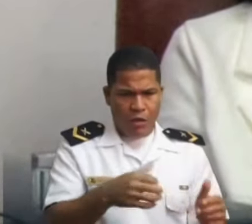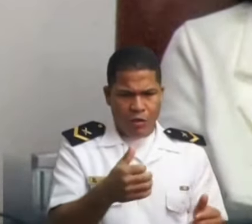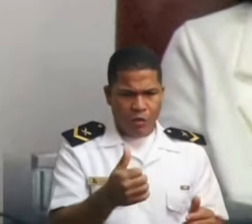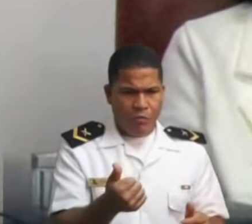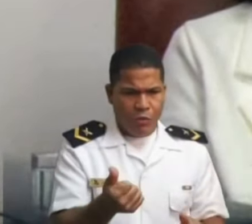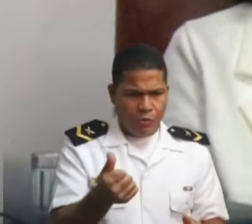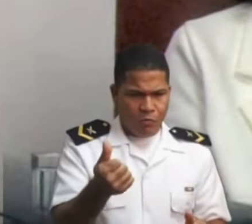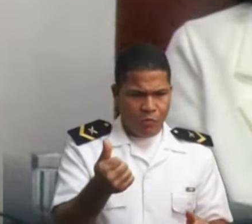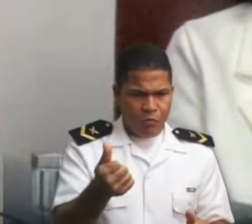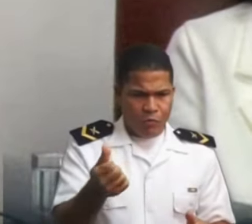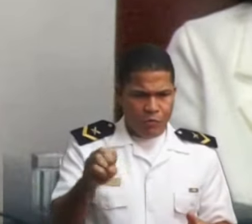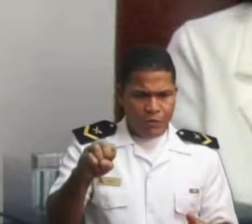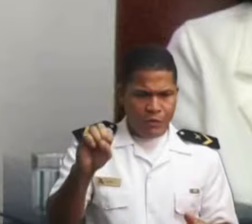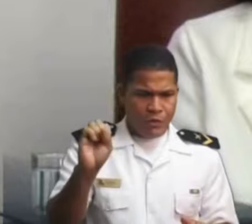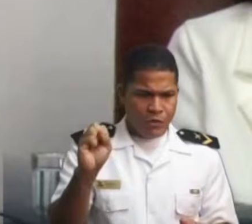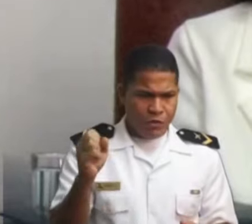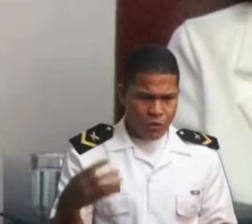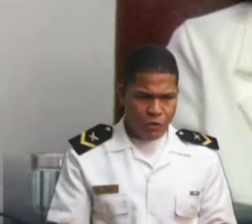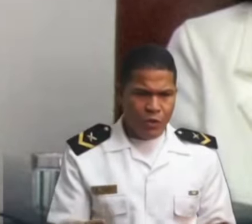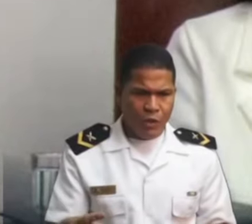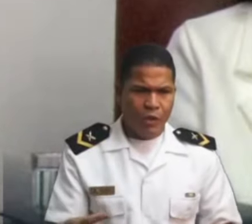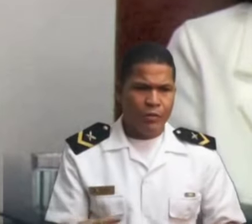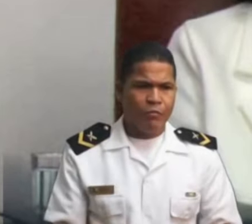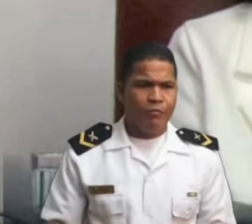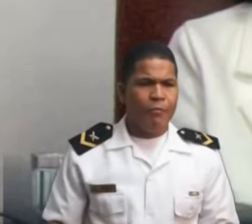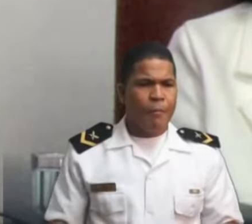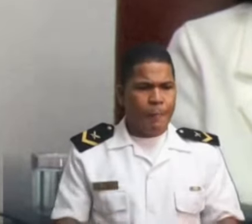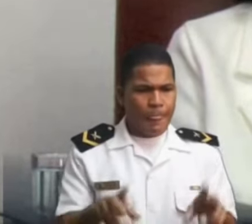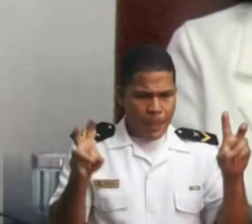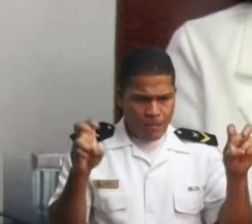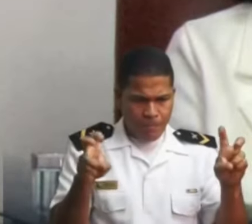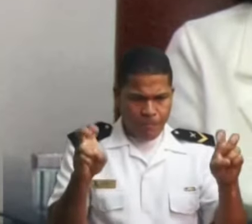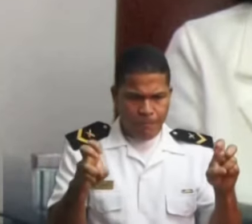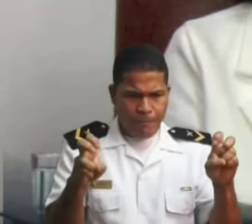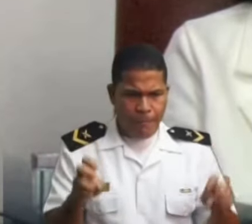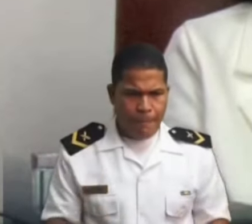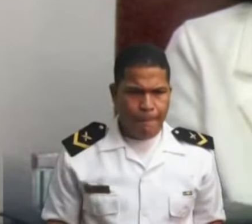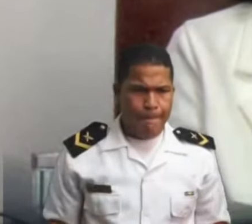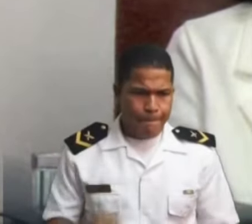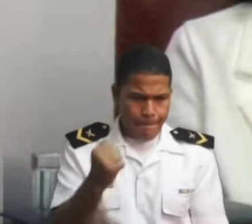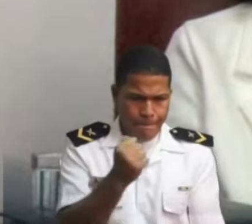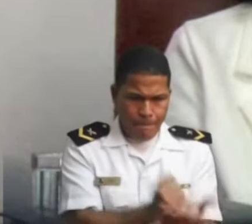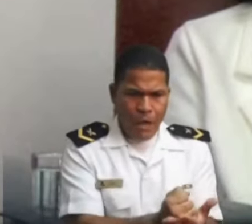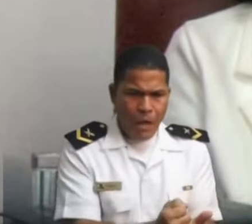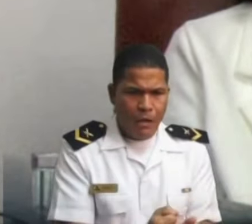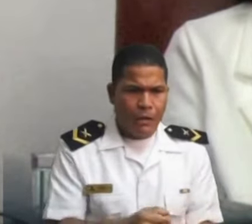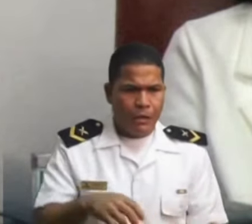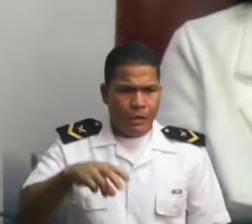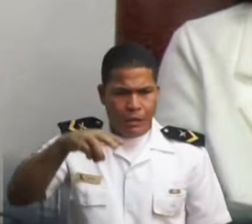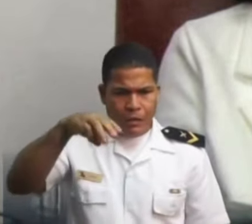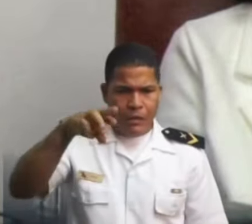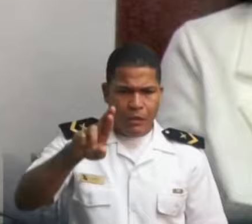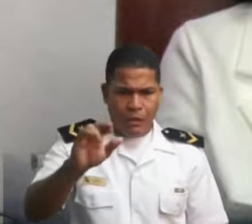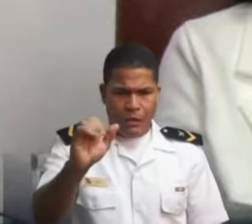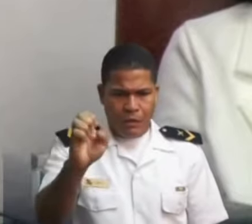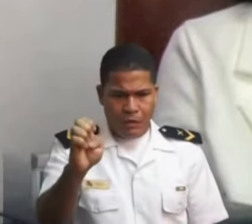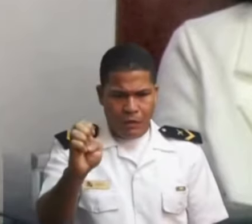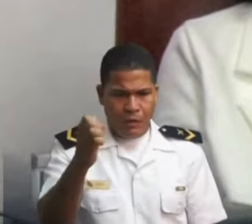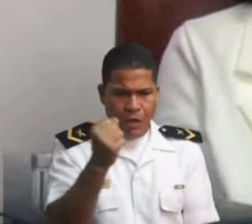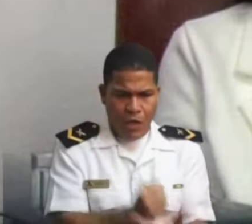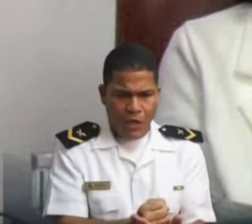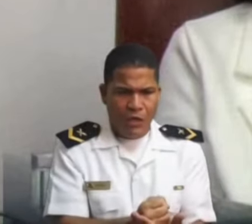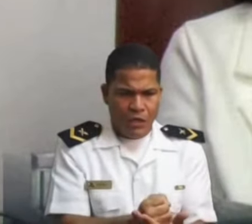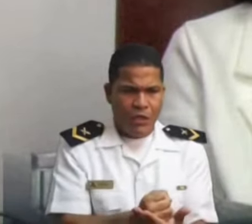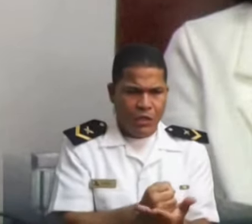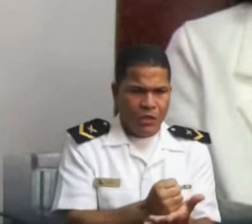1954. Digamos, o nosso, abre aspas, marco legislativo, fecha aspas, que